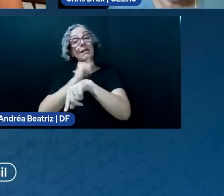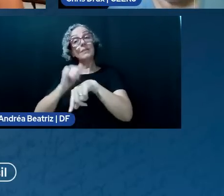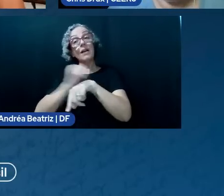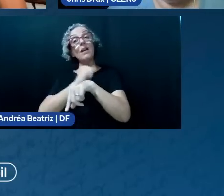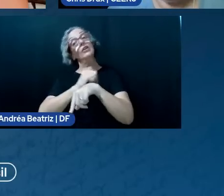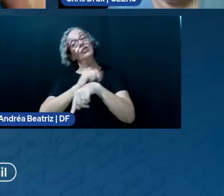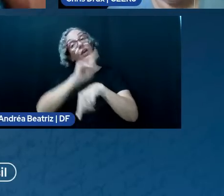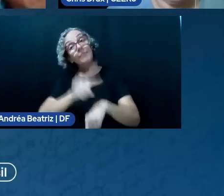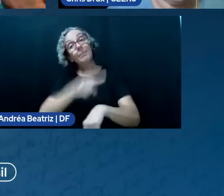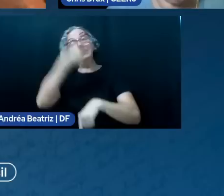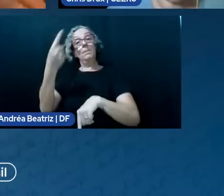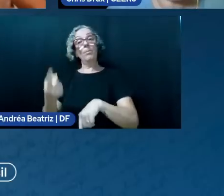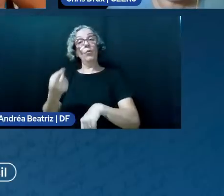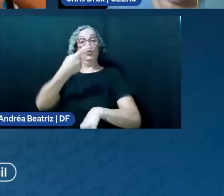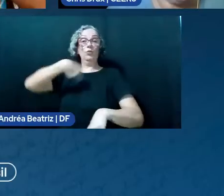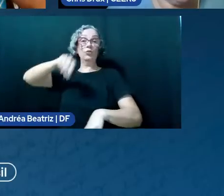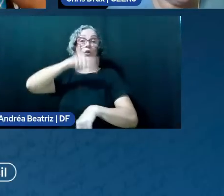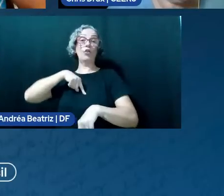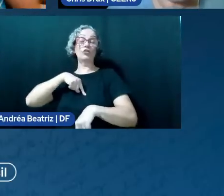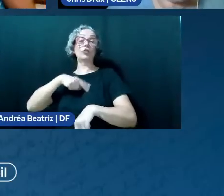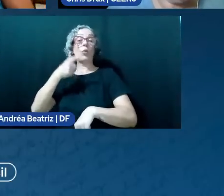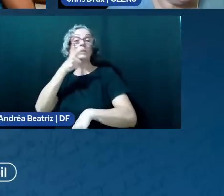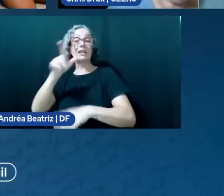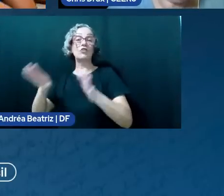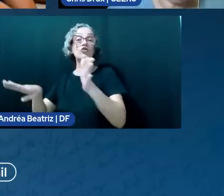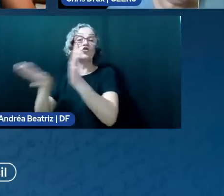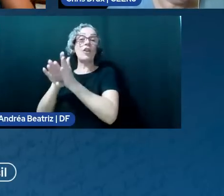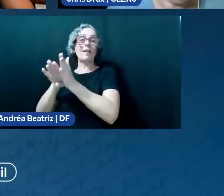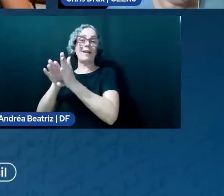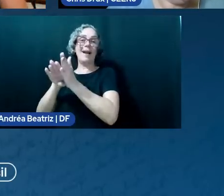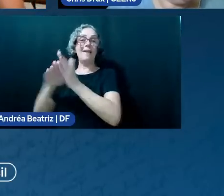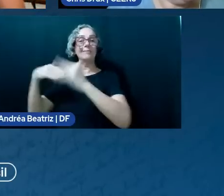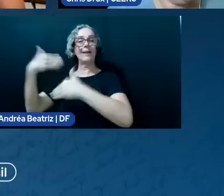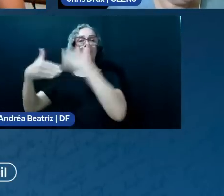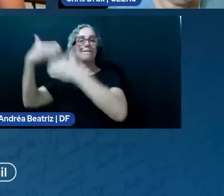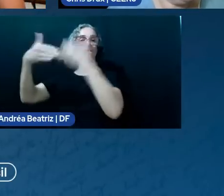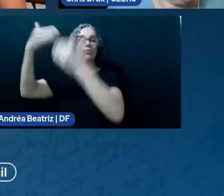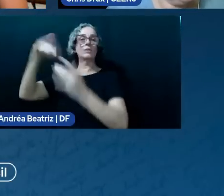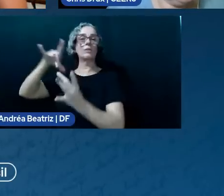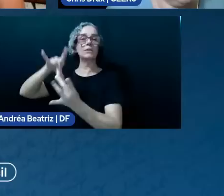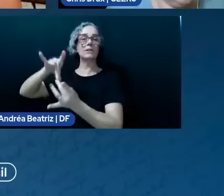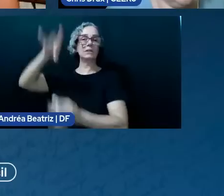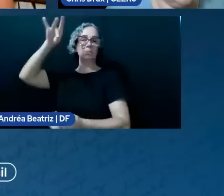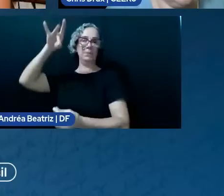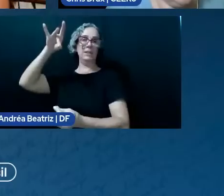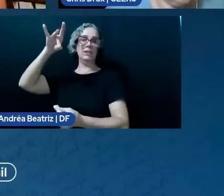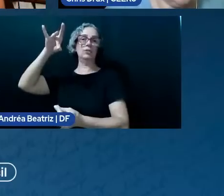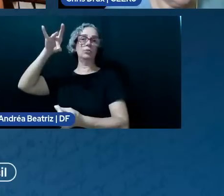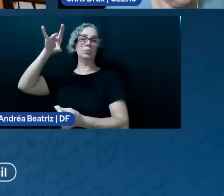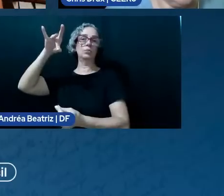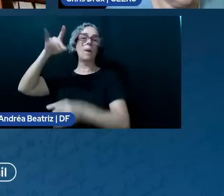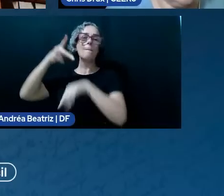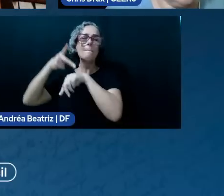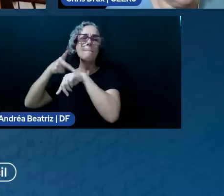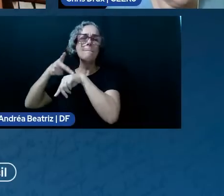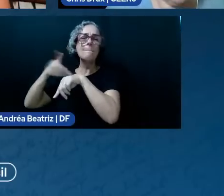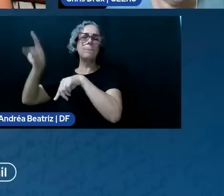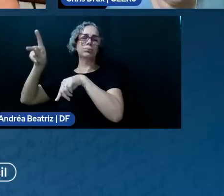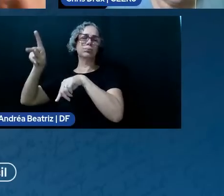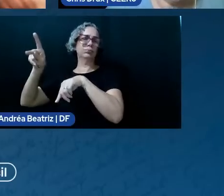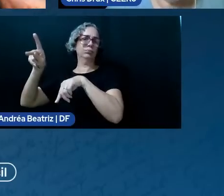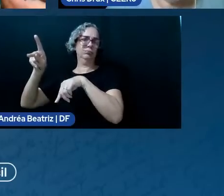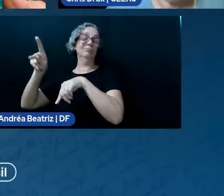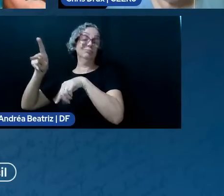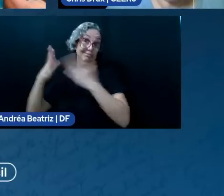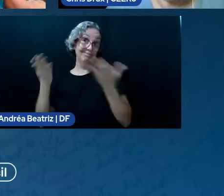precisamos chegar, que é sermos verdadeiramente, em essência, seres puramente espirituais.